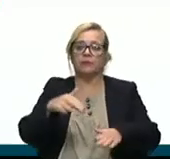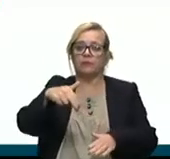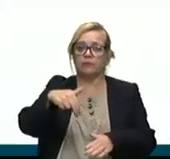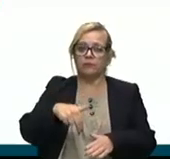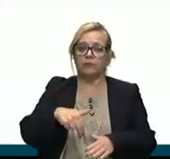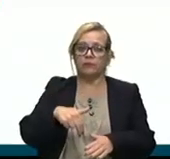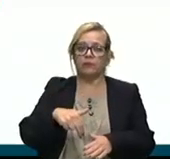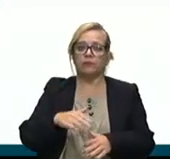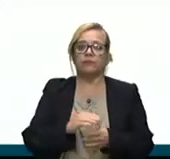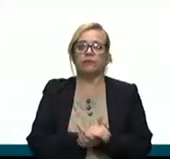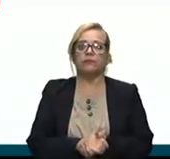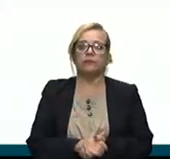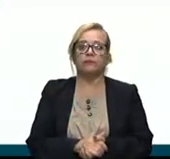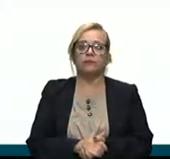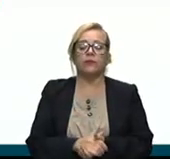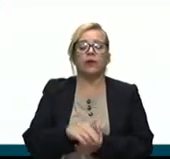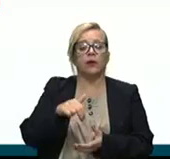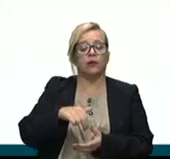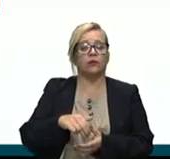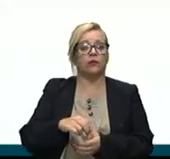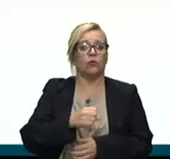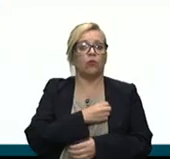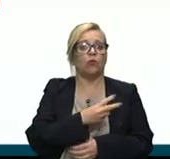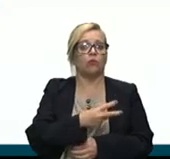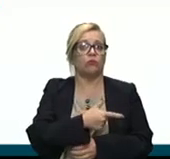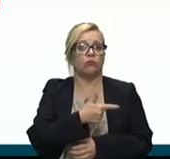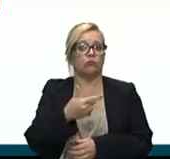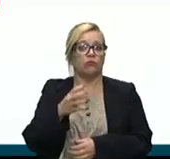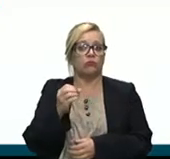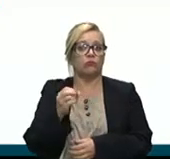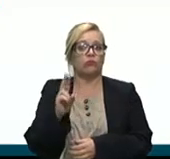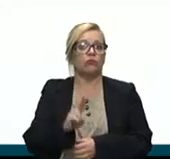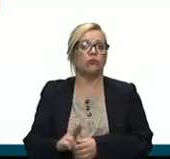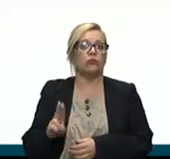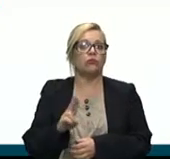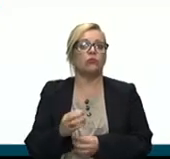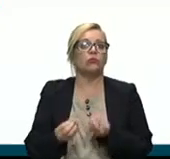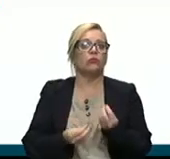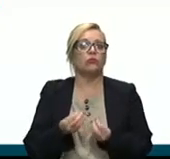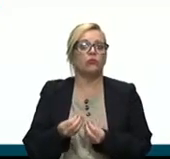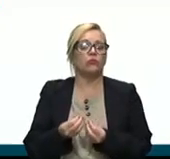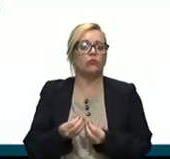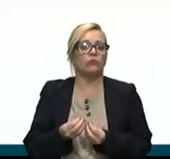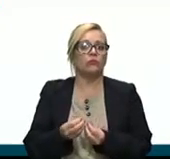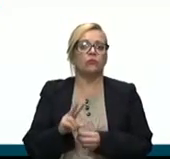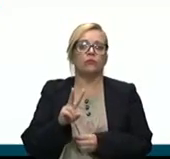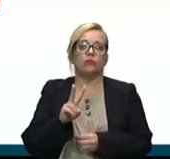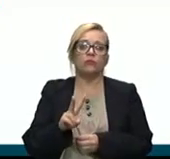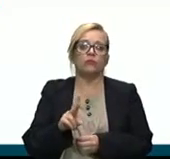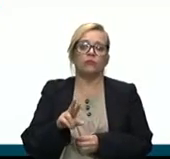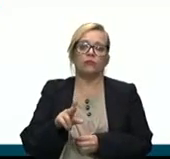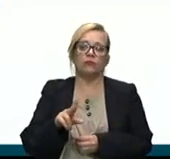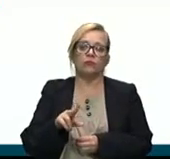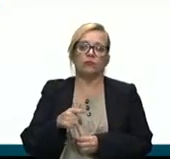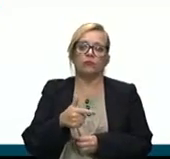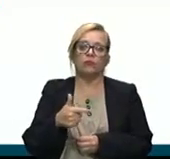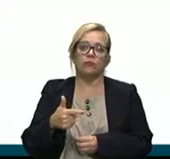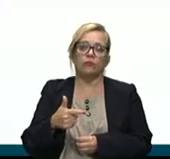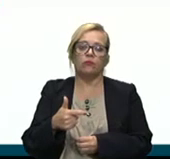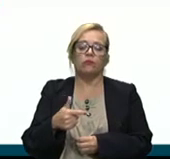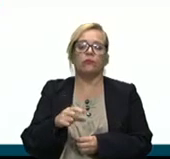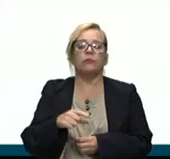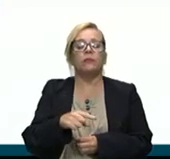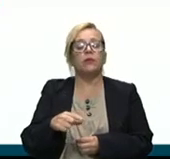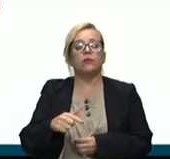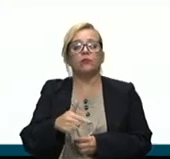dados amostrais. Então, N é 20. Então, eu calculo isso como V igual a 20